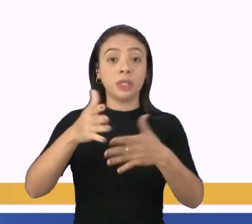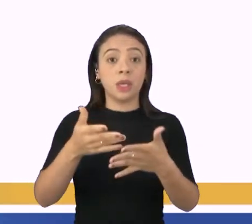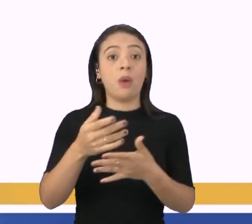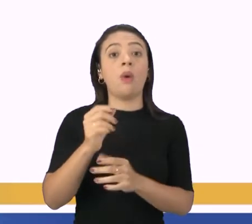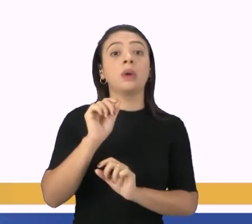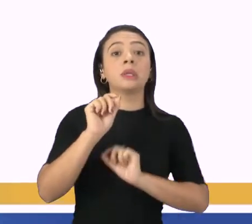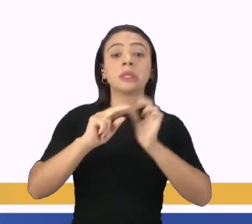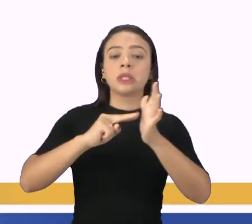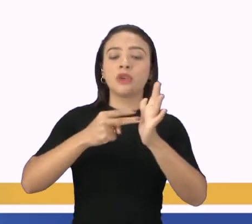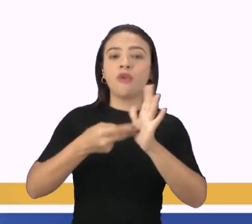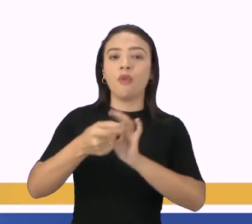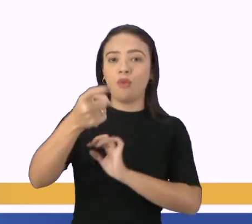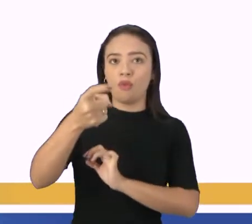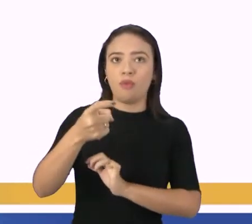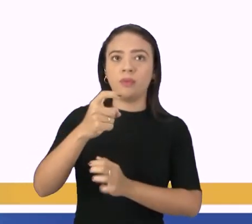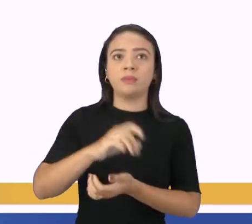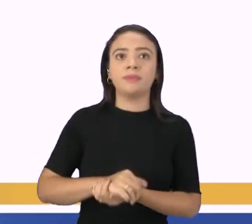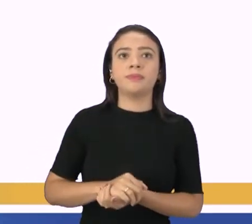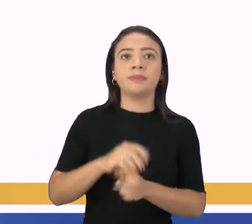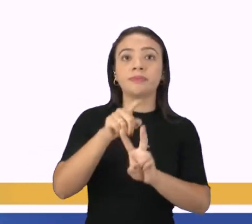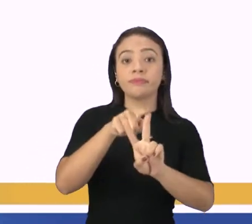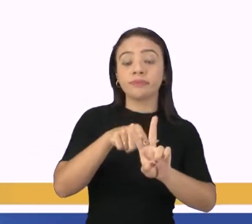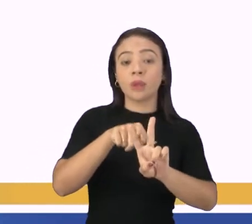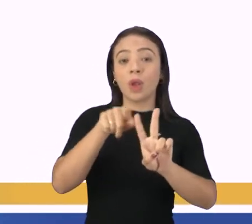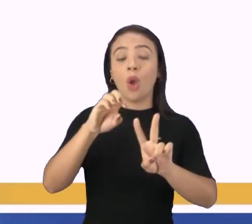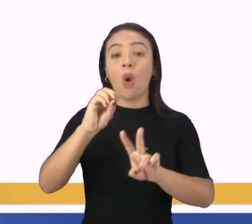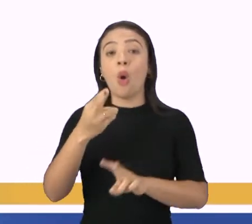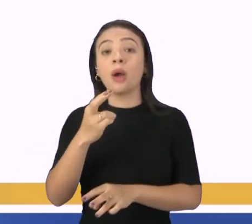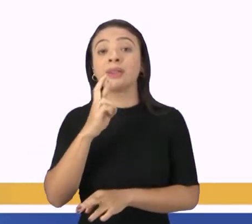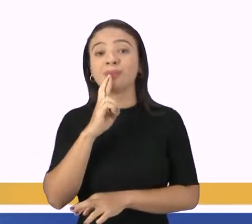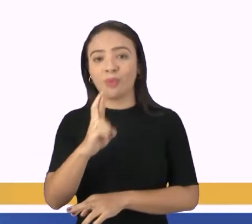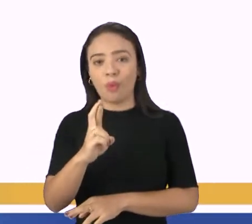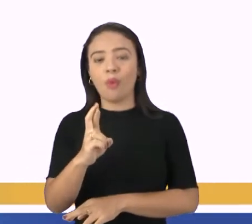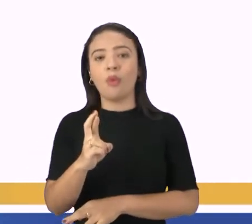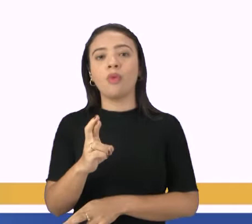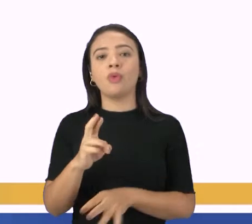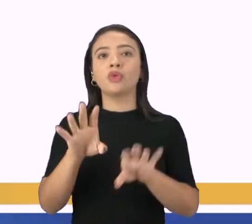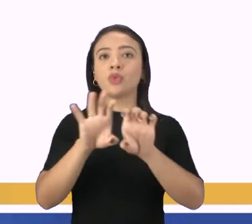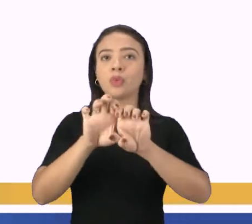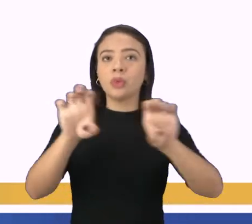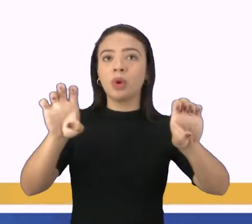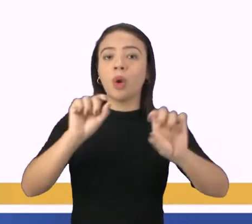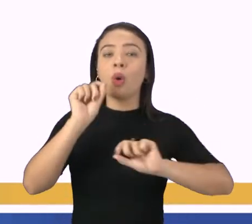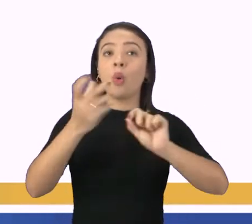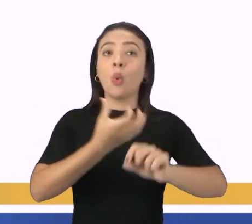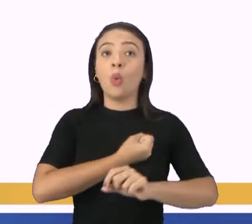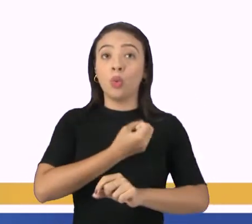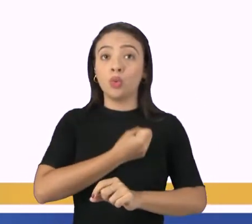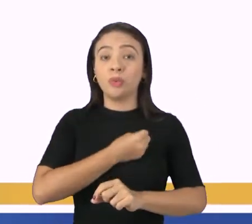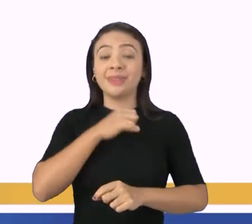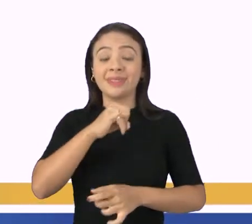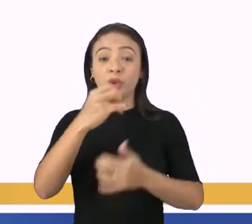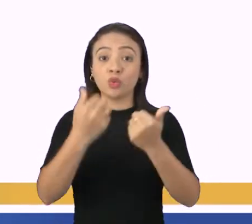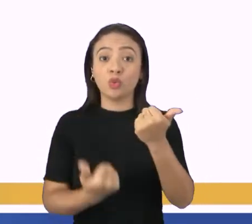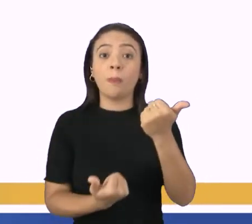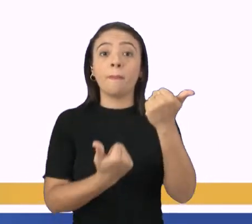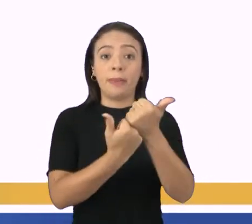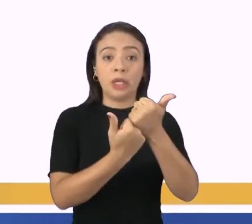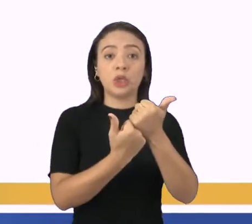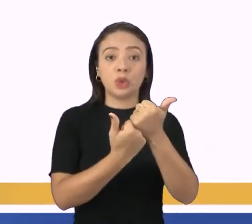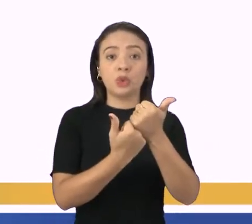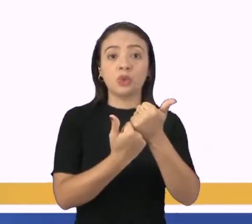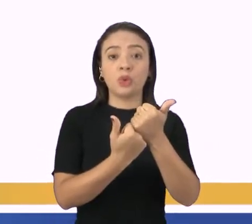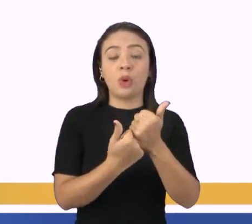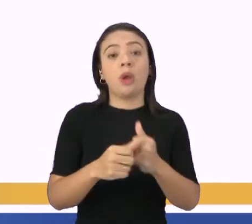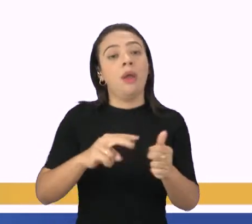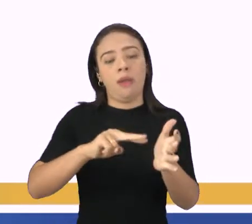x, ok? Então, raiz ou solução de uma equação é um número que, ao substituir a incógnita, o